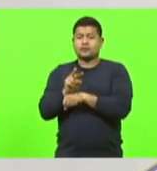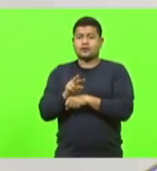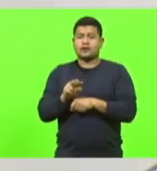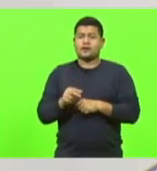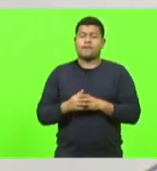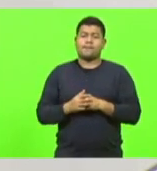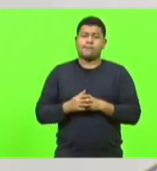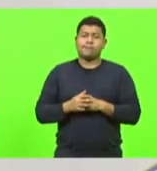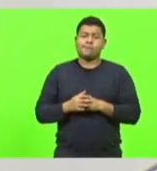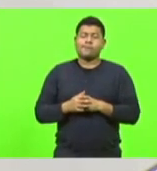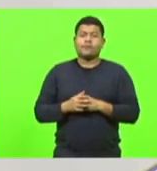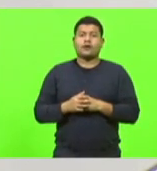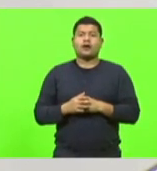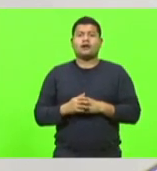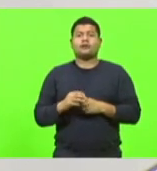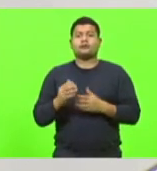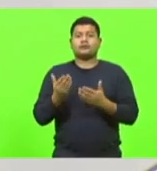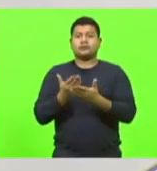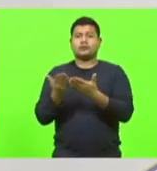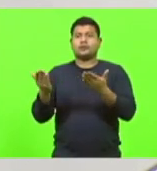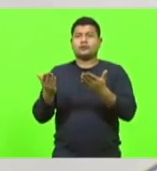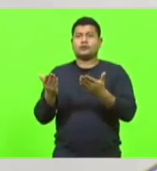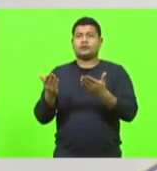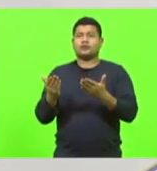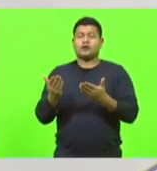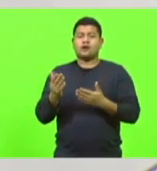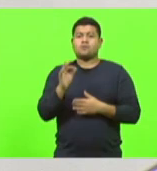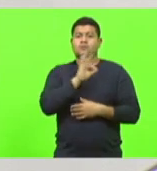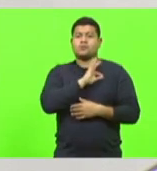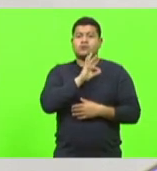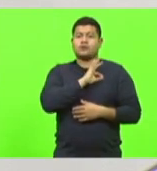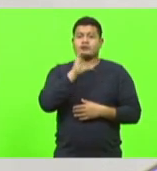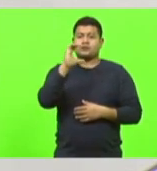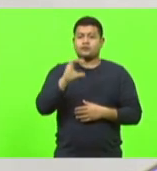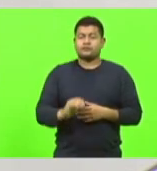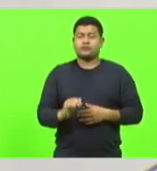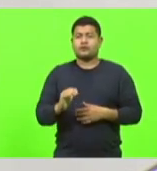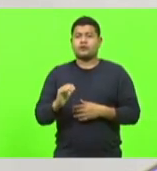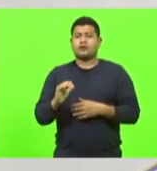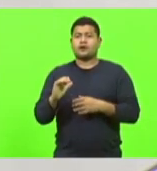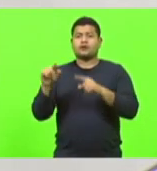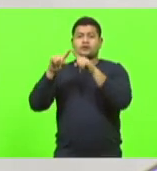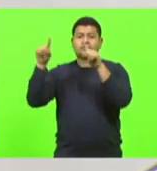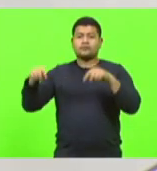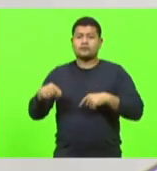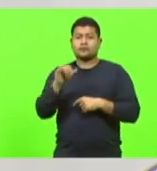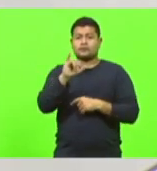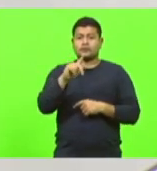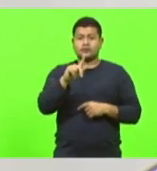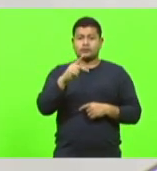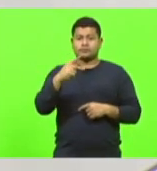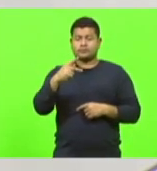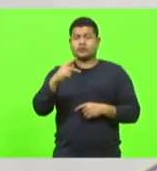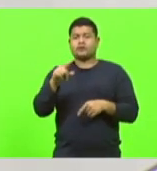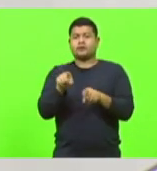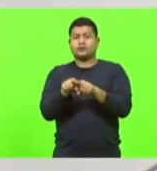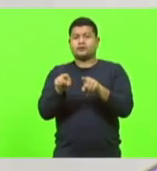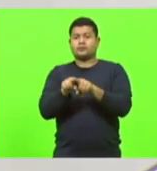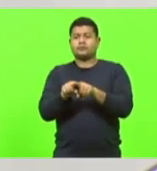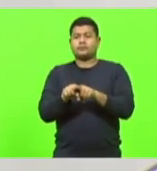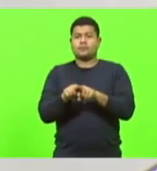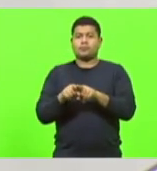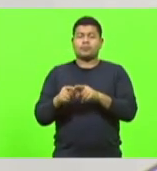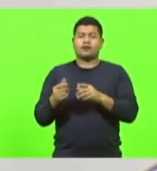policiais civis os membros dos GP intervirão para acabar o confronto